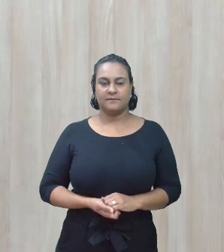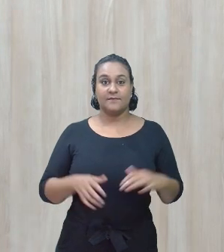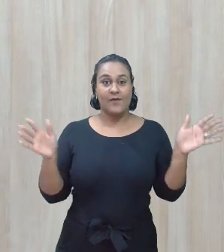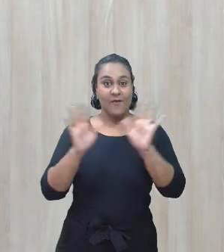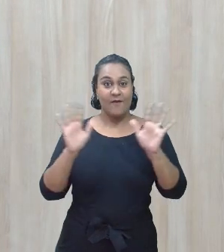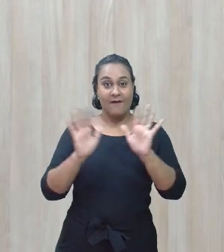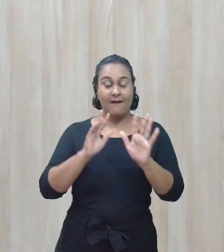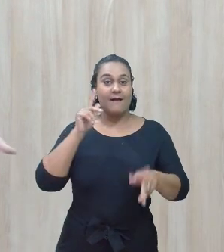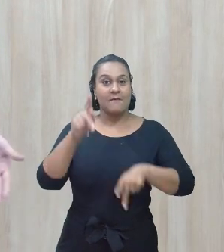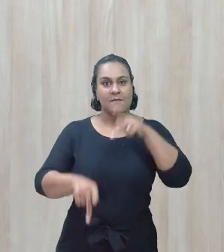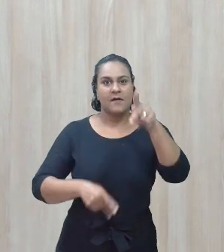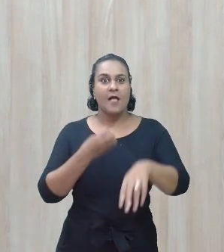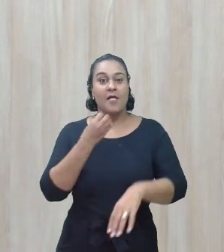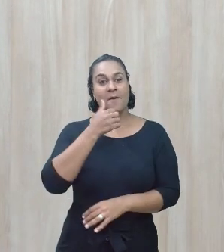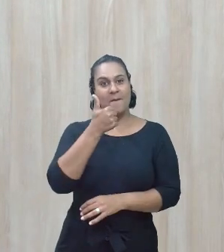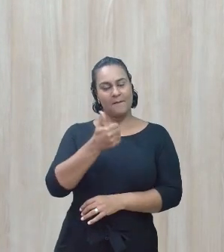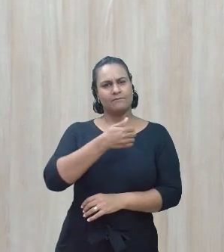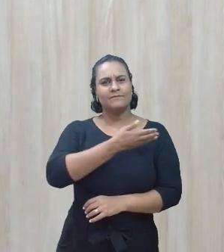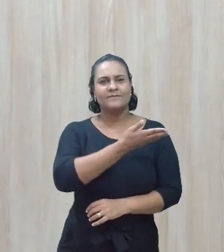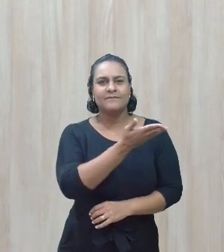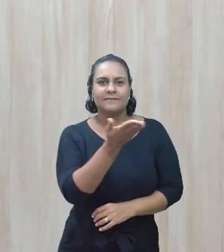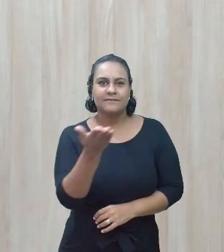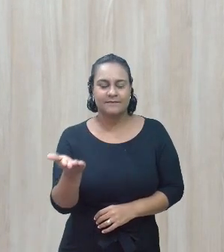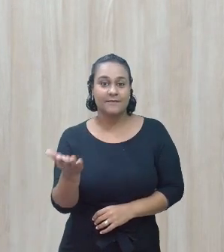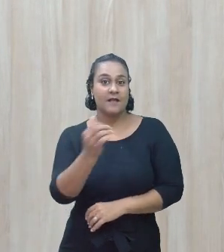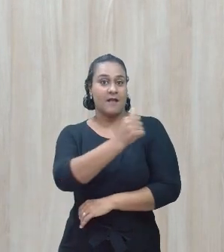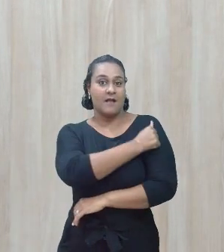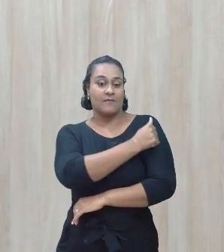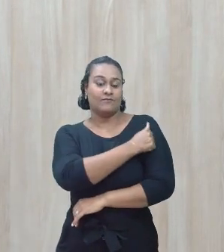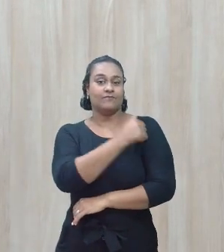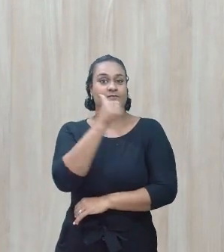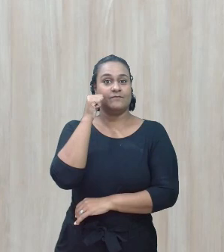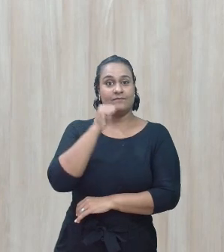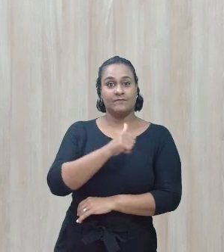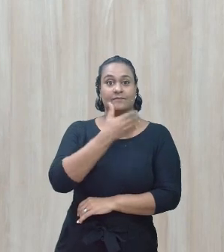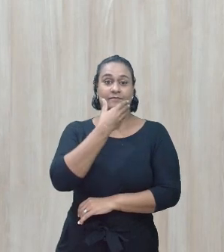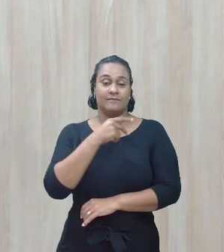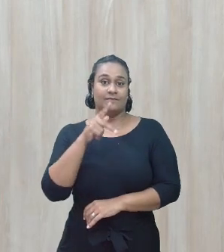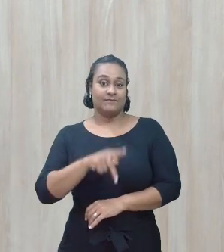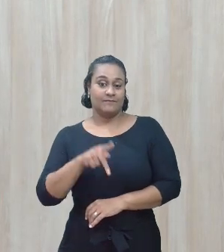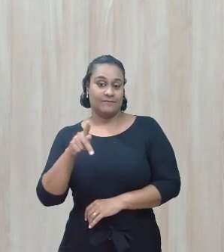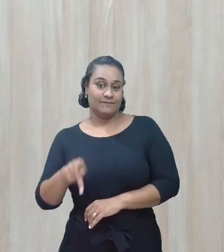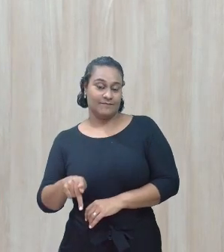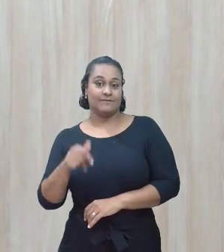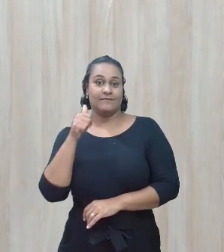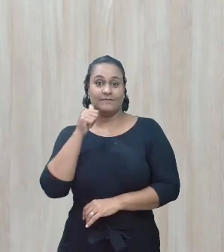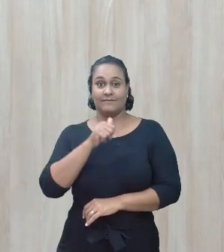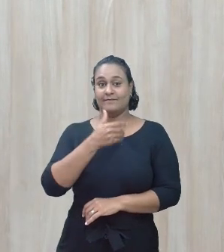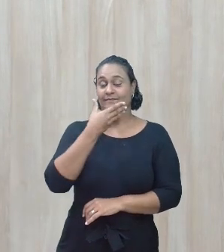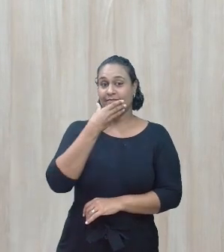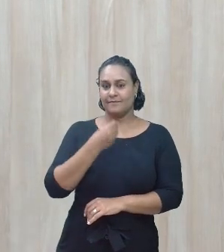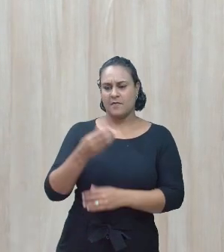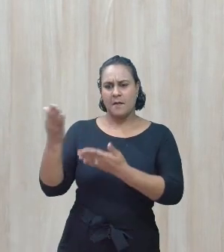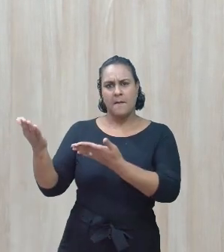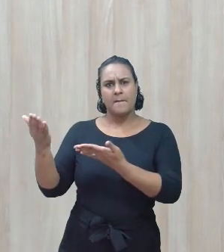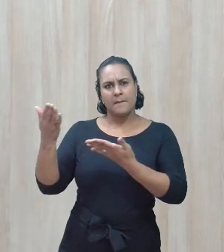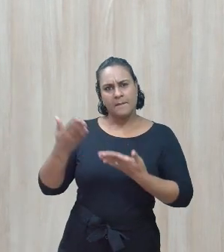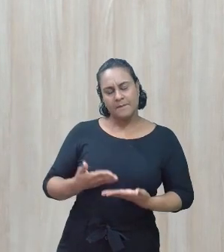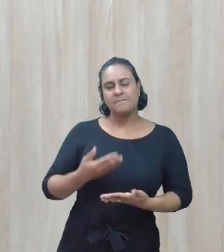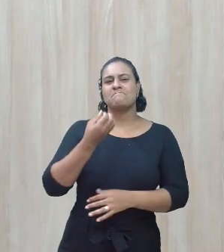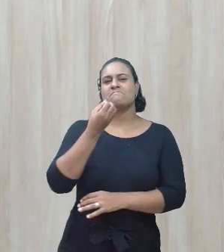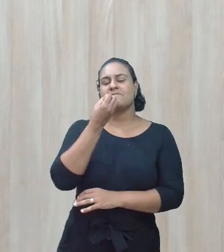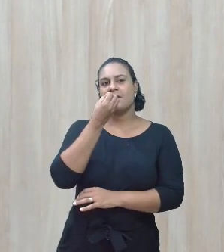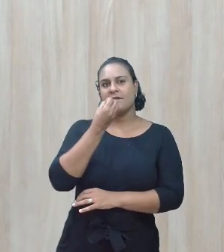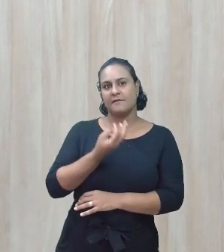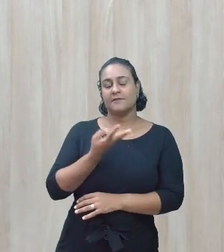Olá, pessoal! Tudo bem com vocês? Alunos e alunas, professores e professoras da rede, sejam bem-vindos à aula de matemática